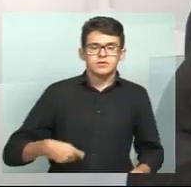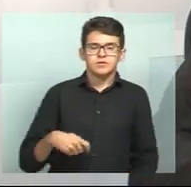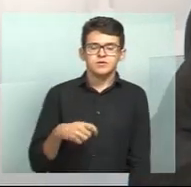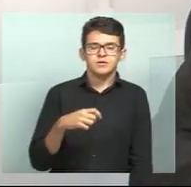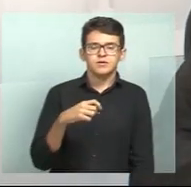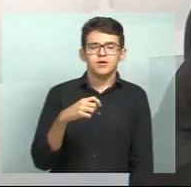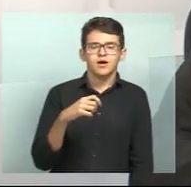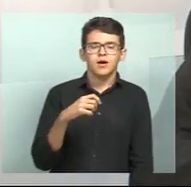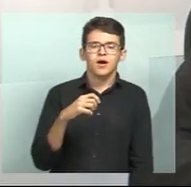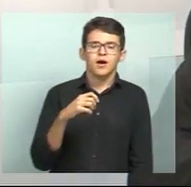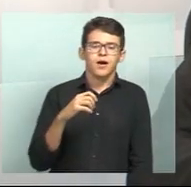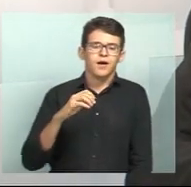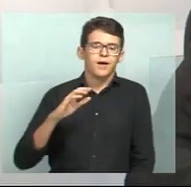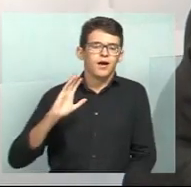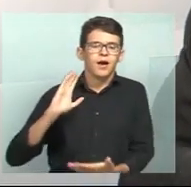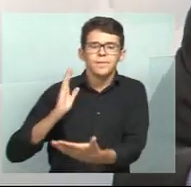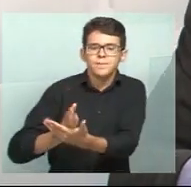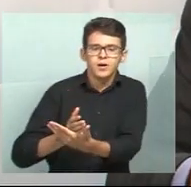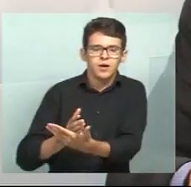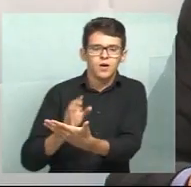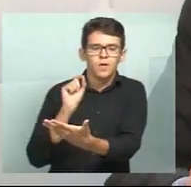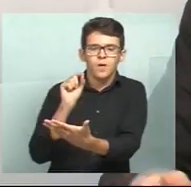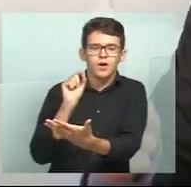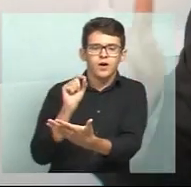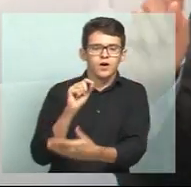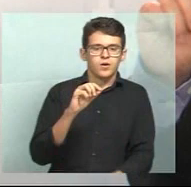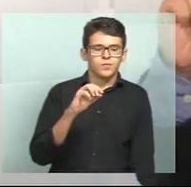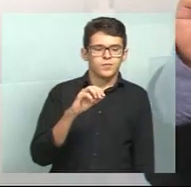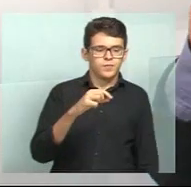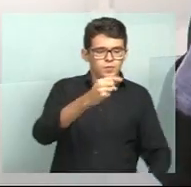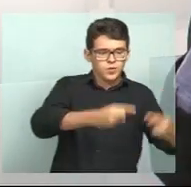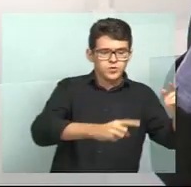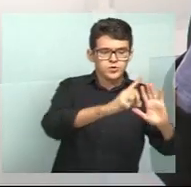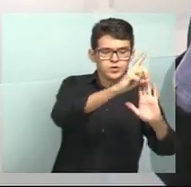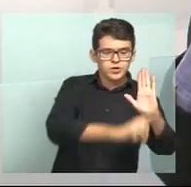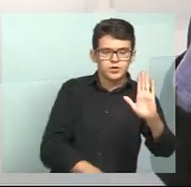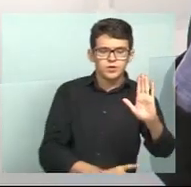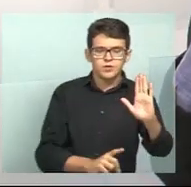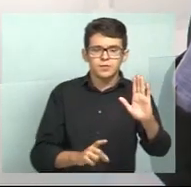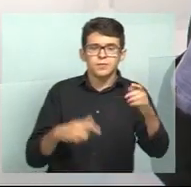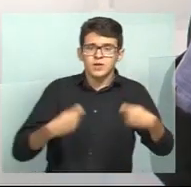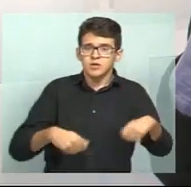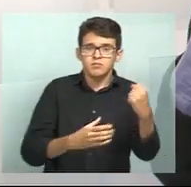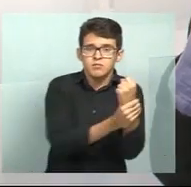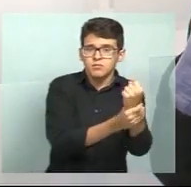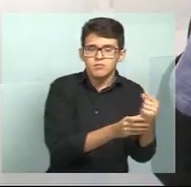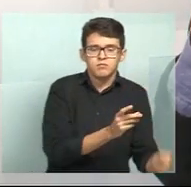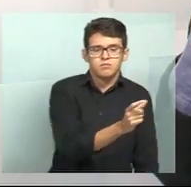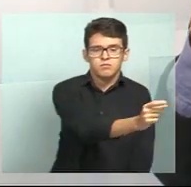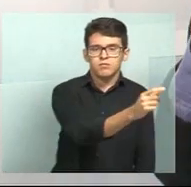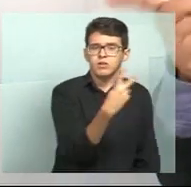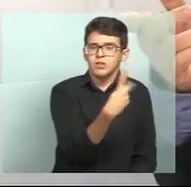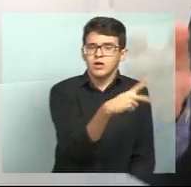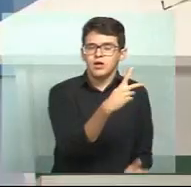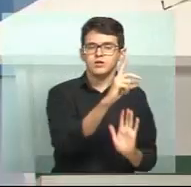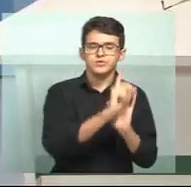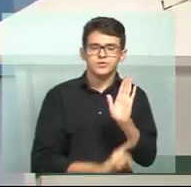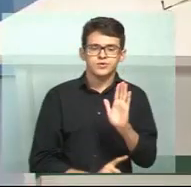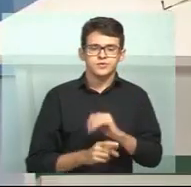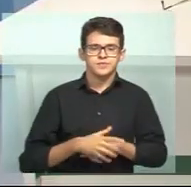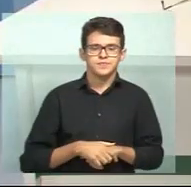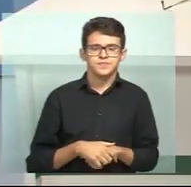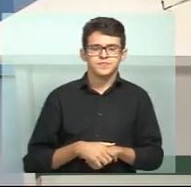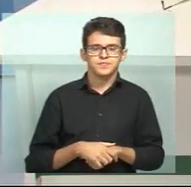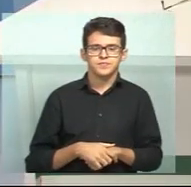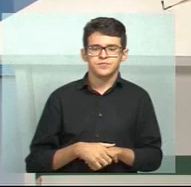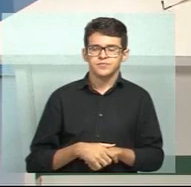essa tentativa de roubar os direitos dos políticos. Mas na realidade está Está tudo muito, muito